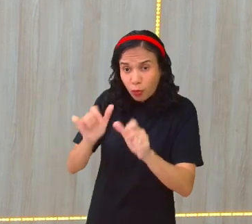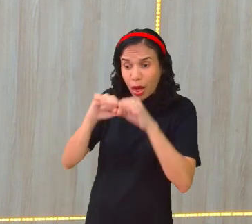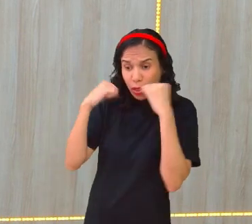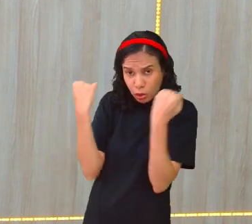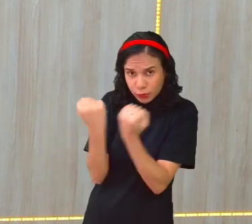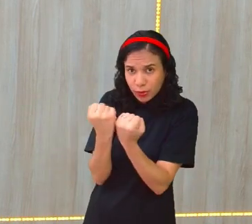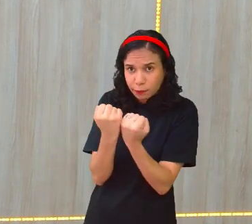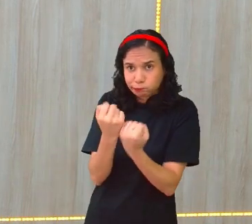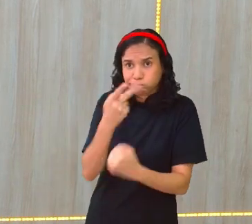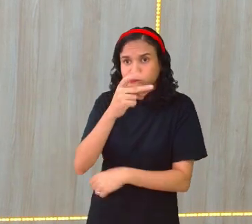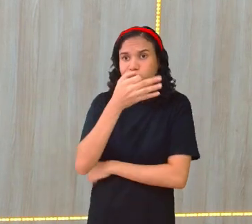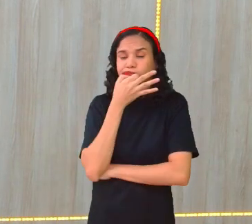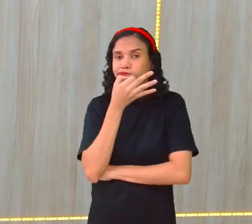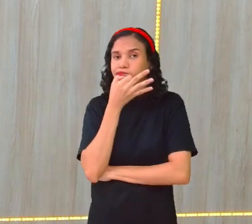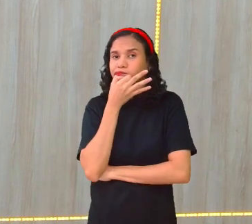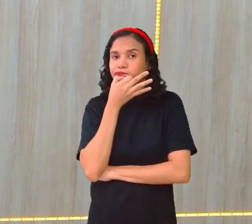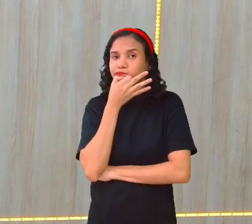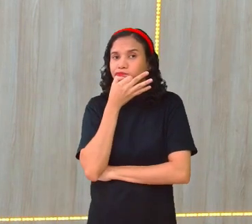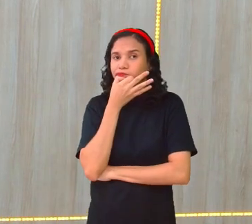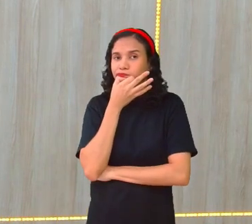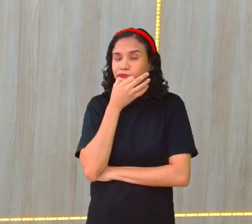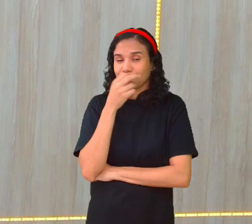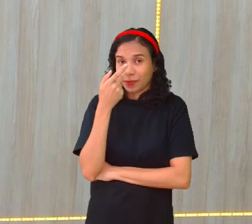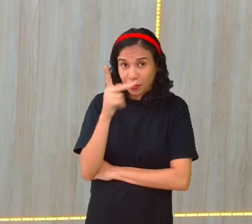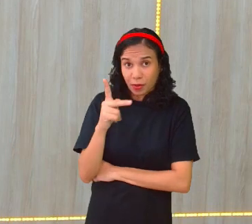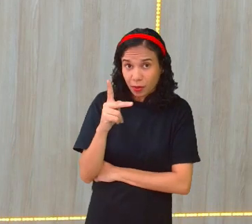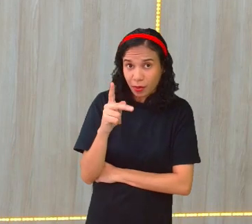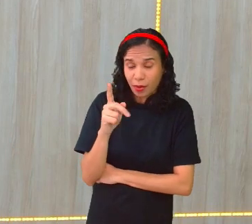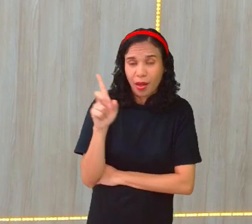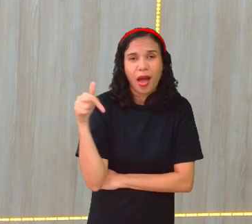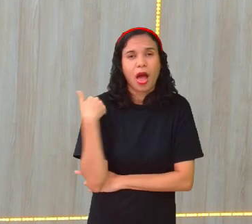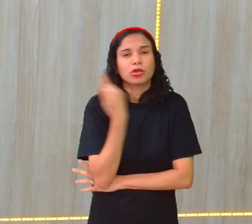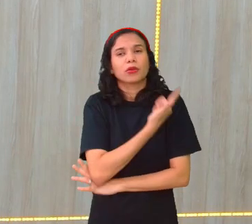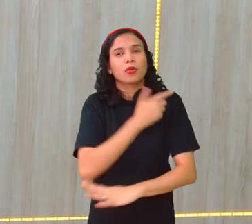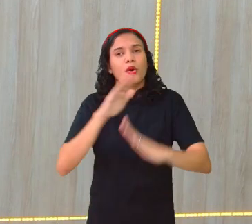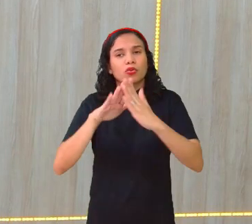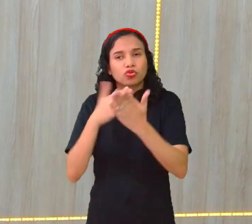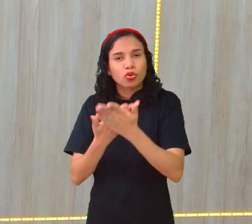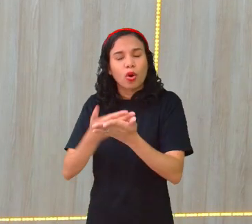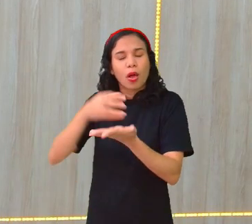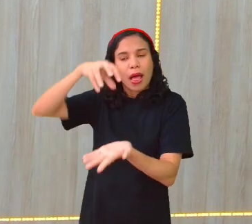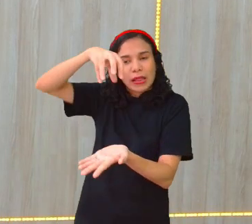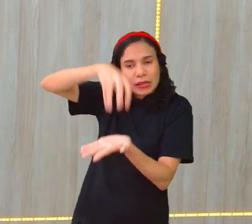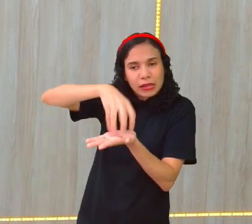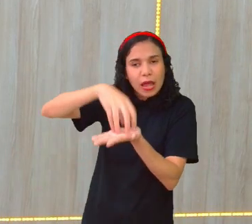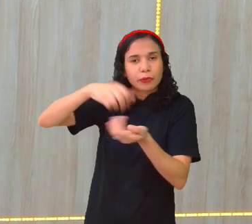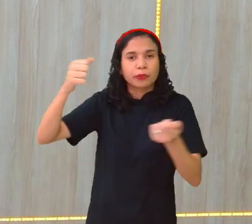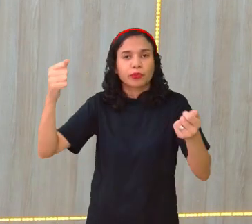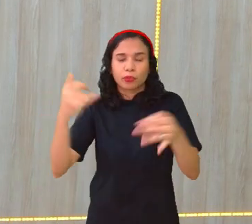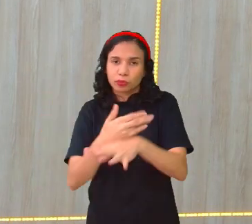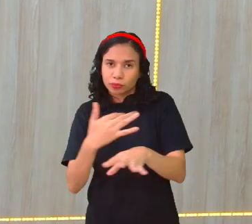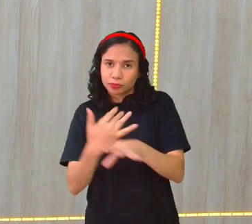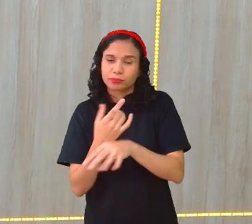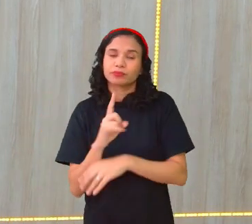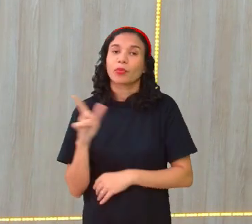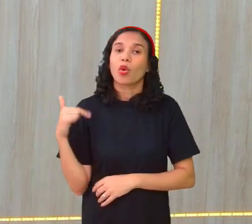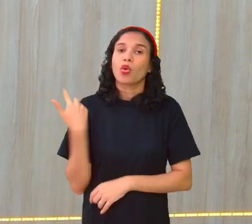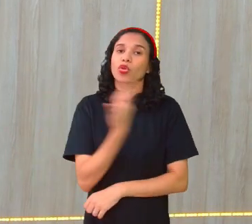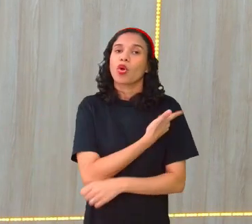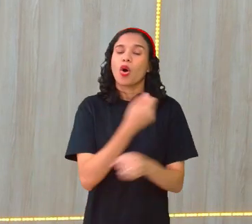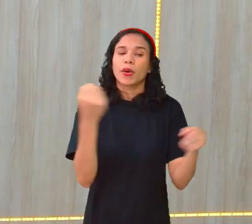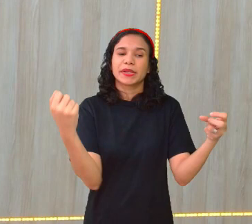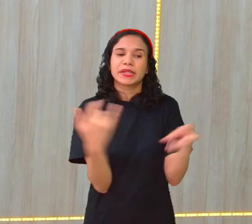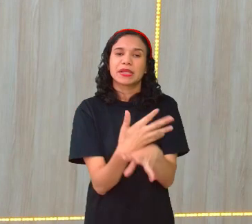que você acha? Vocês acham que a nossa escola está no centro urbano, está na nossa cidade